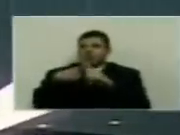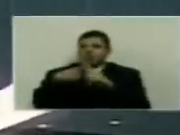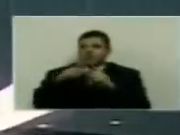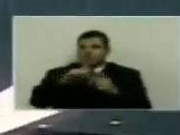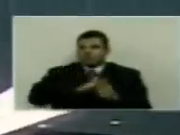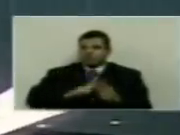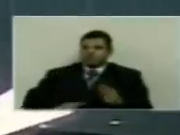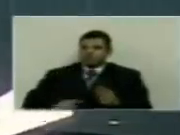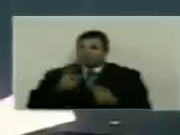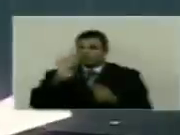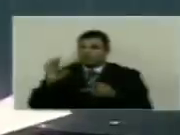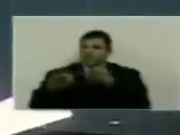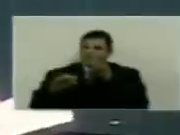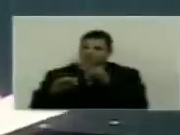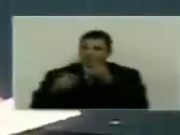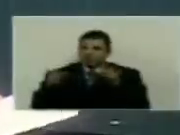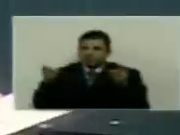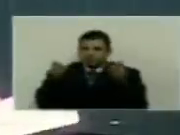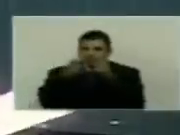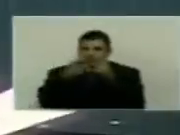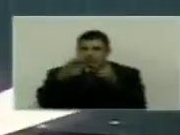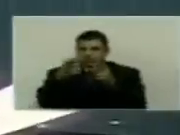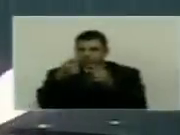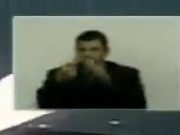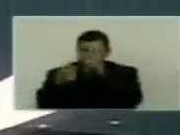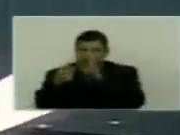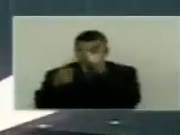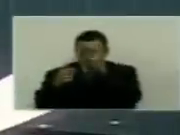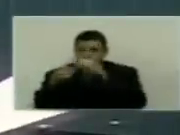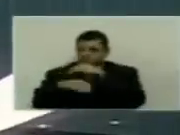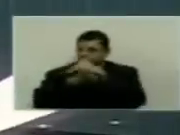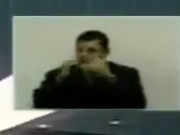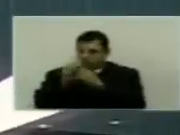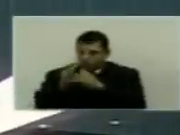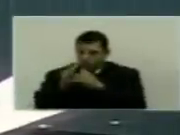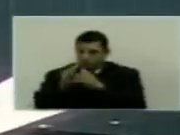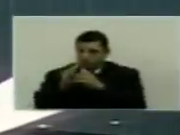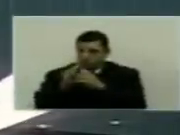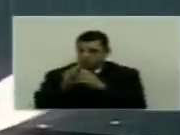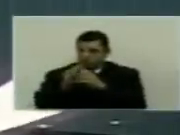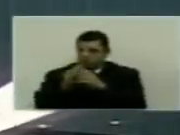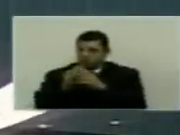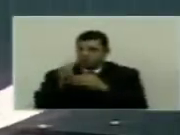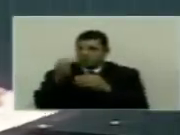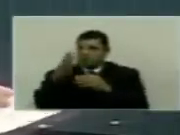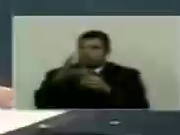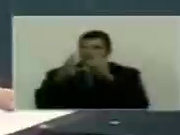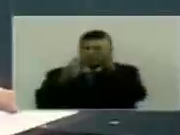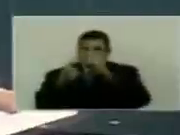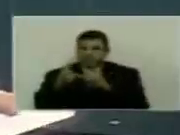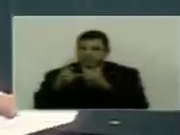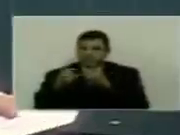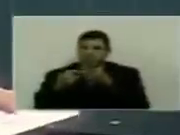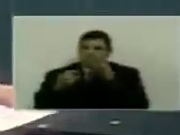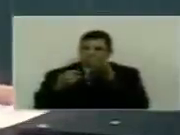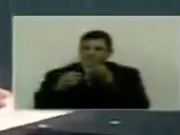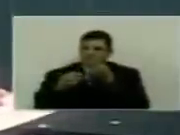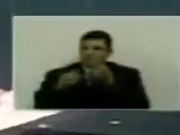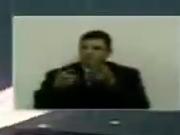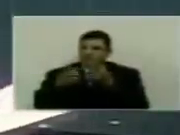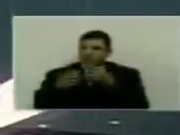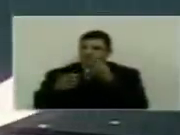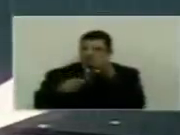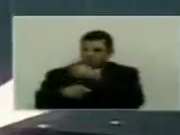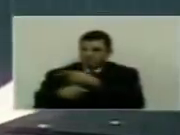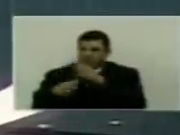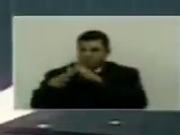o governo federal diz reduz 20% de tudo, quando a diretoria executiva da Eletrobras diz para